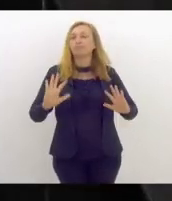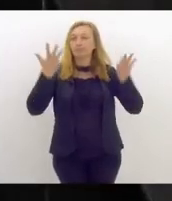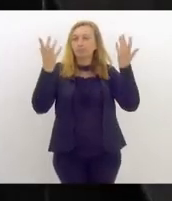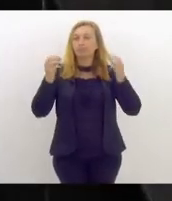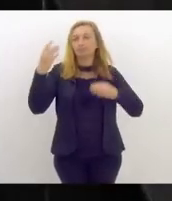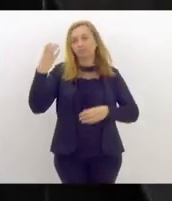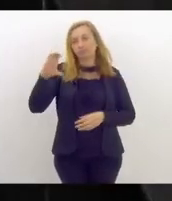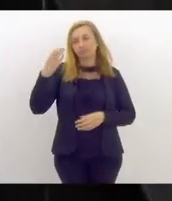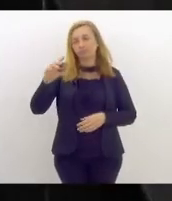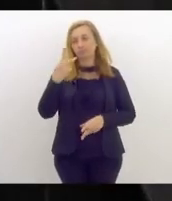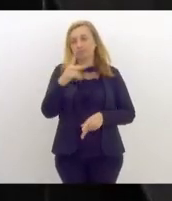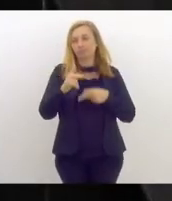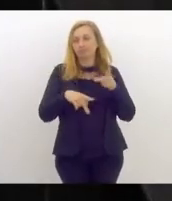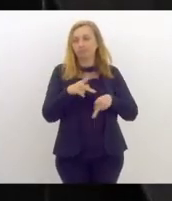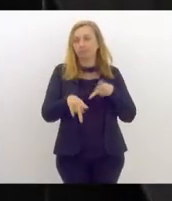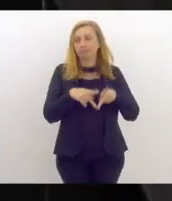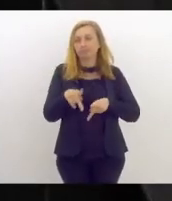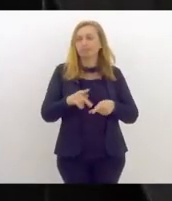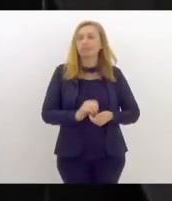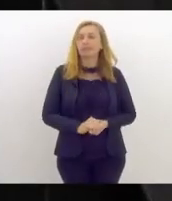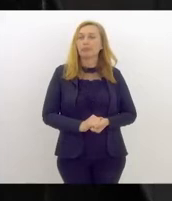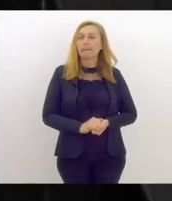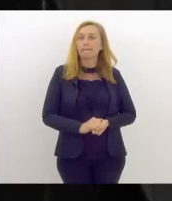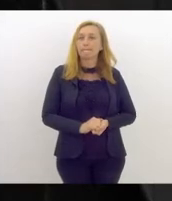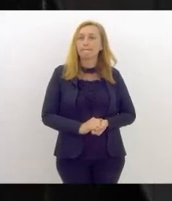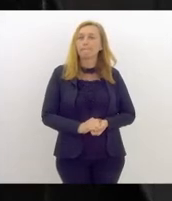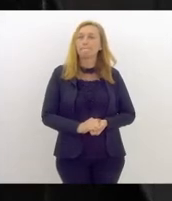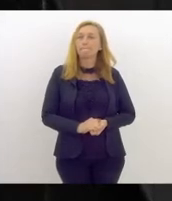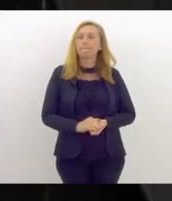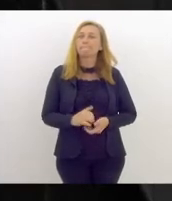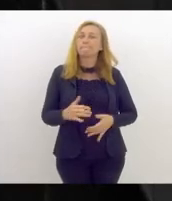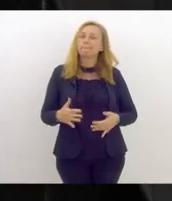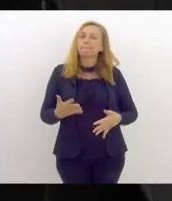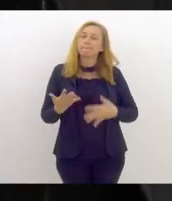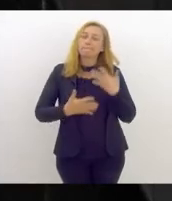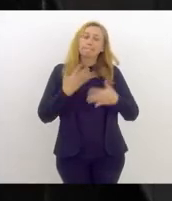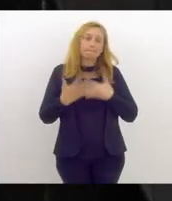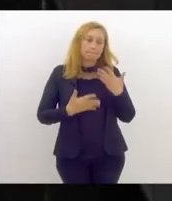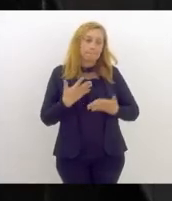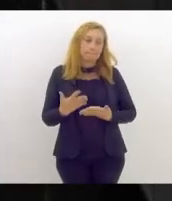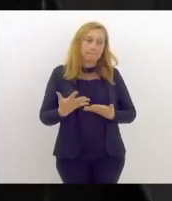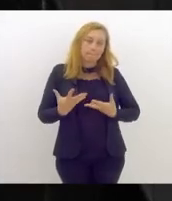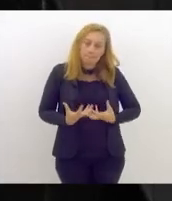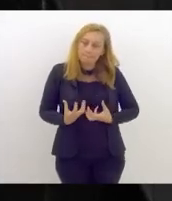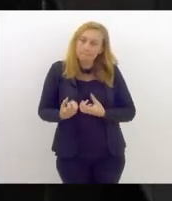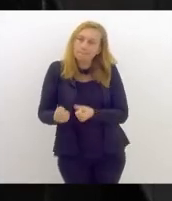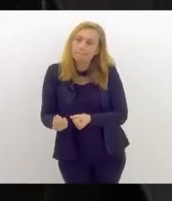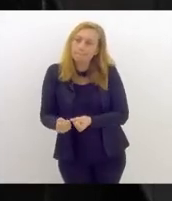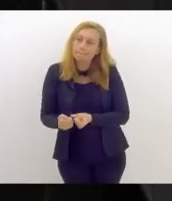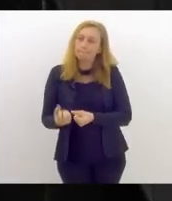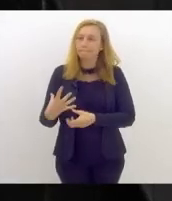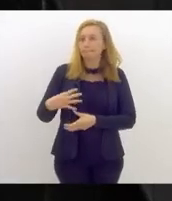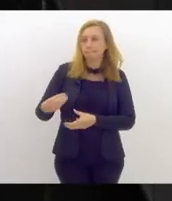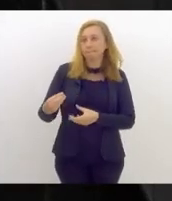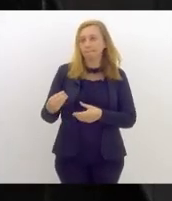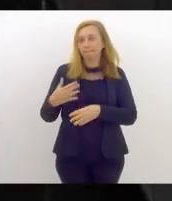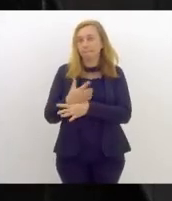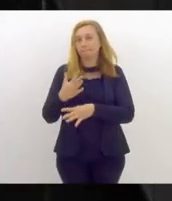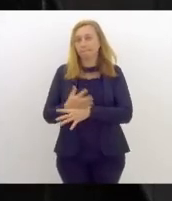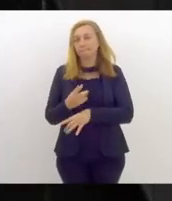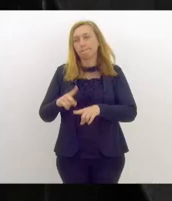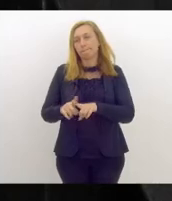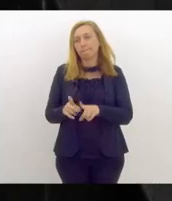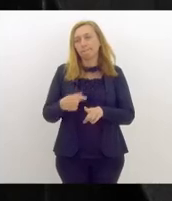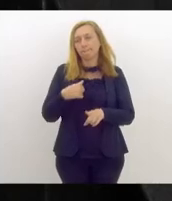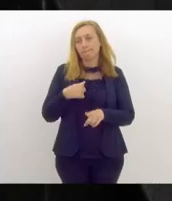tudo suagente seu povo por quem tenho muita gratidão por ter sido acolhido como filho daquela cidade embora seja carioca